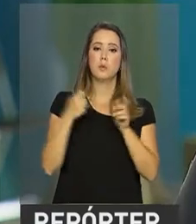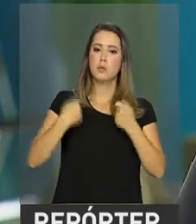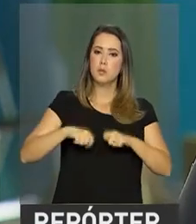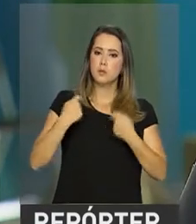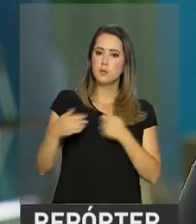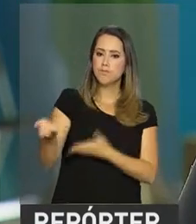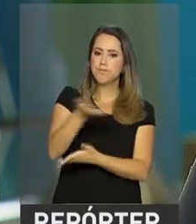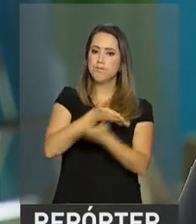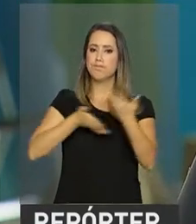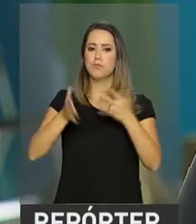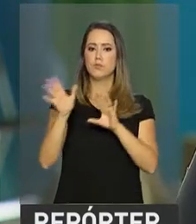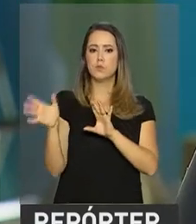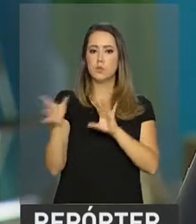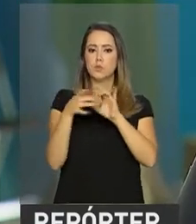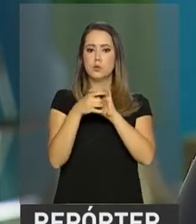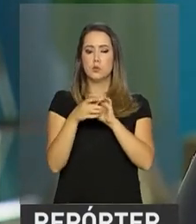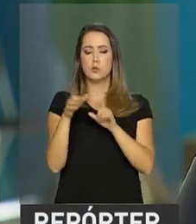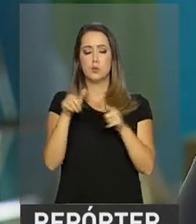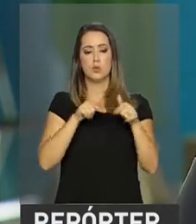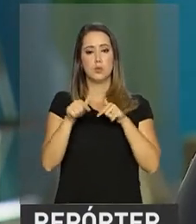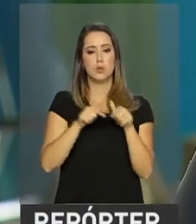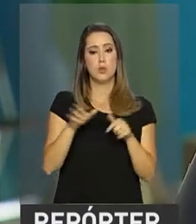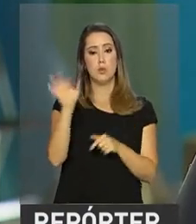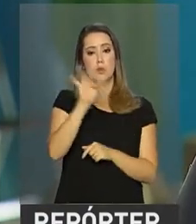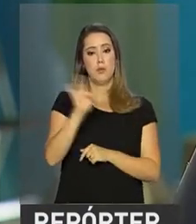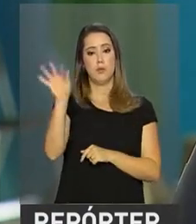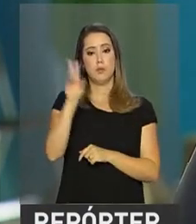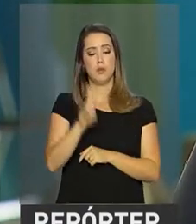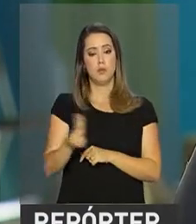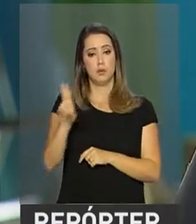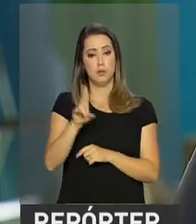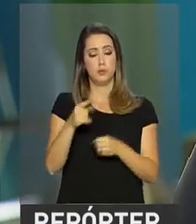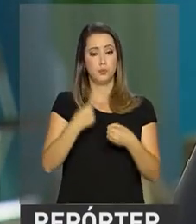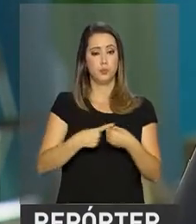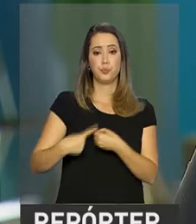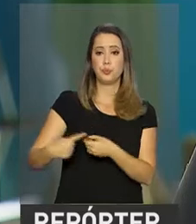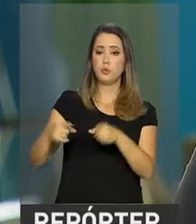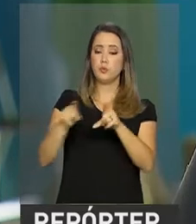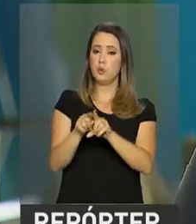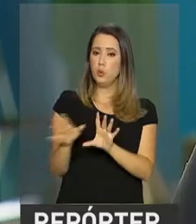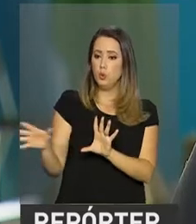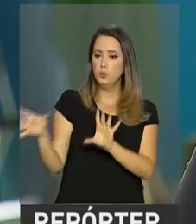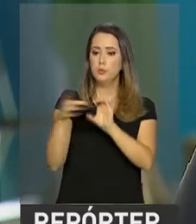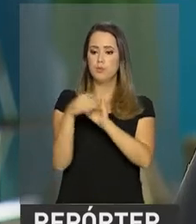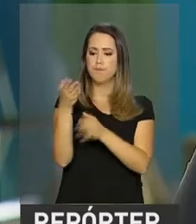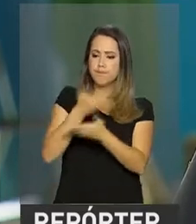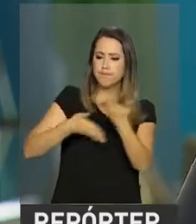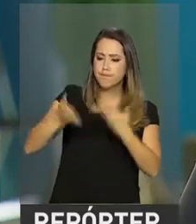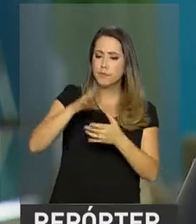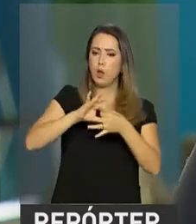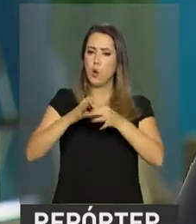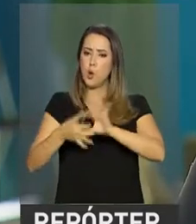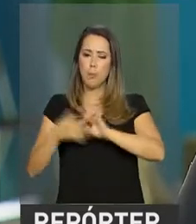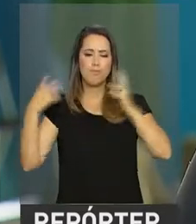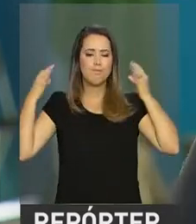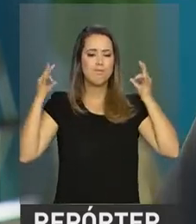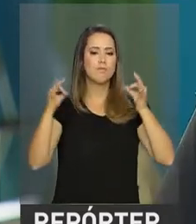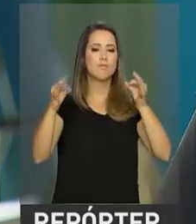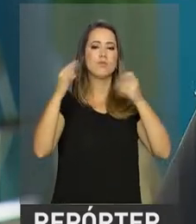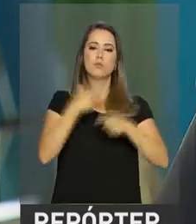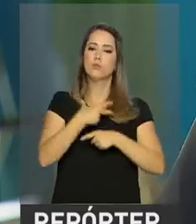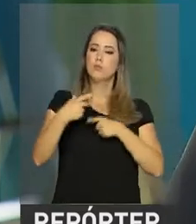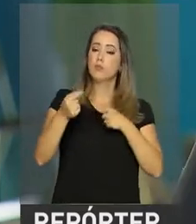articular o trabalho das esferas federal estadual e municipal para que a competição tivesse o sucesso que teve